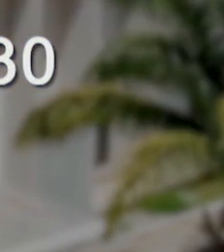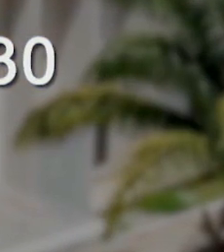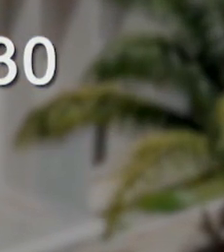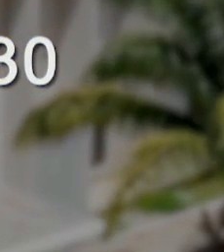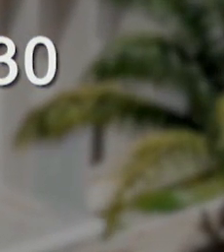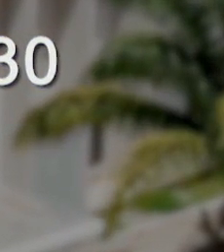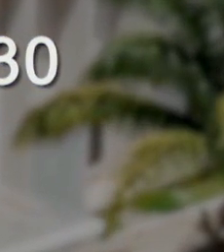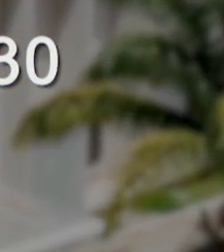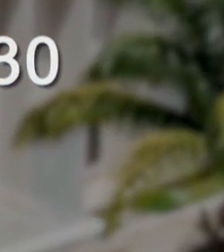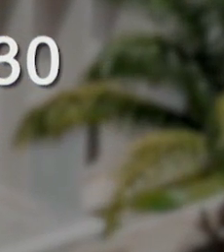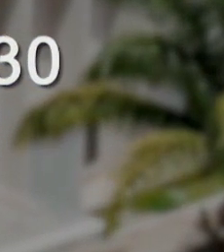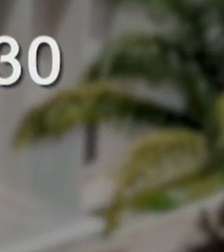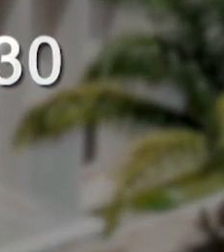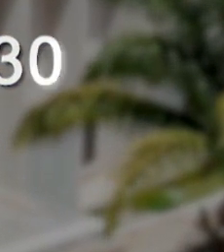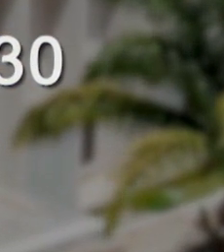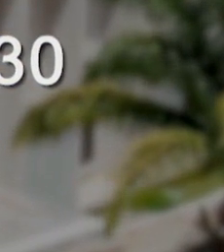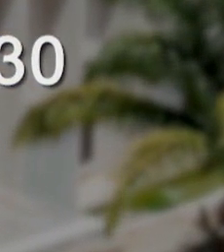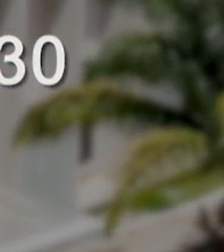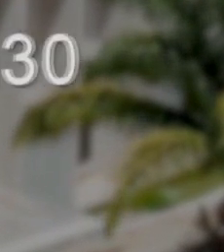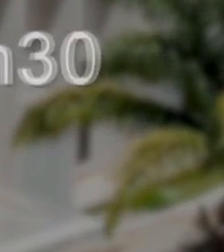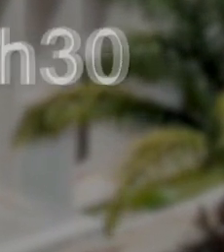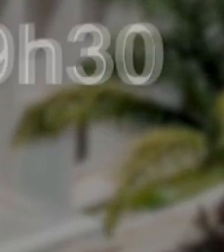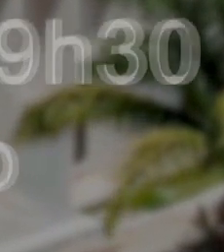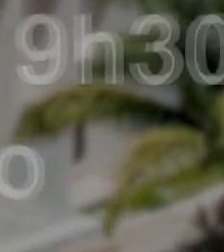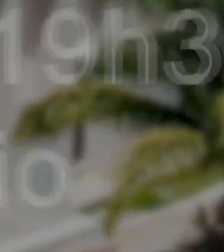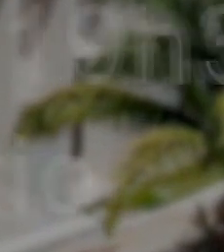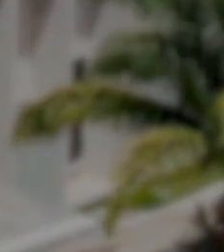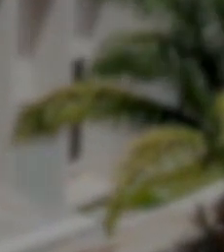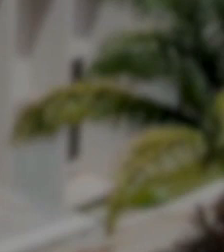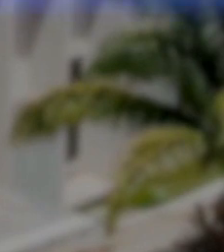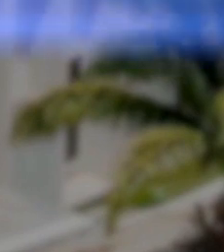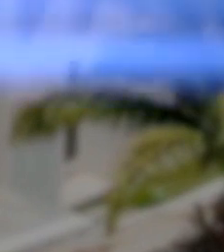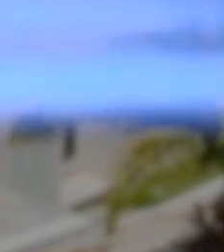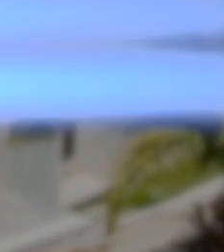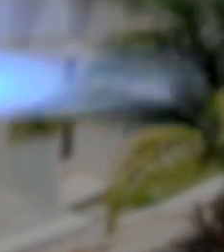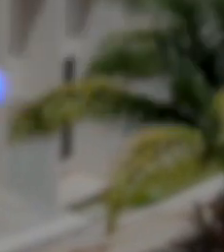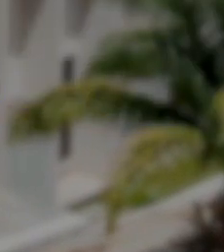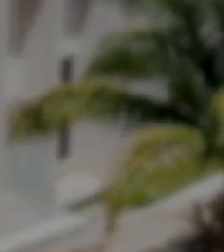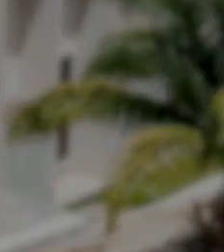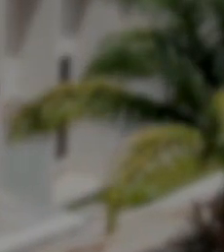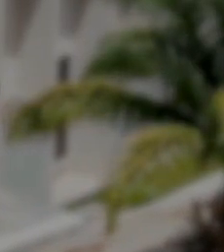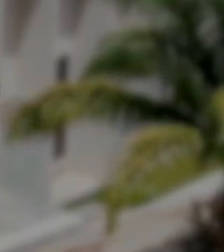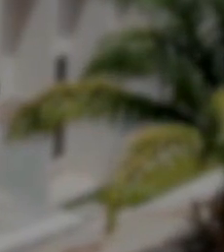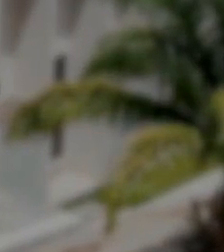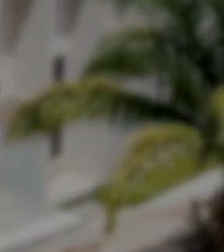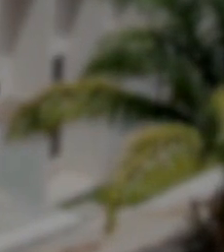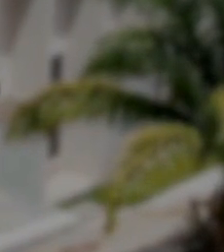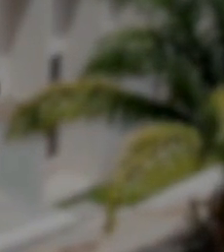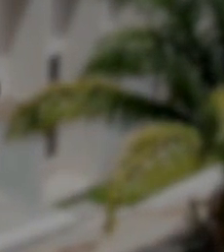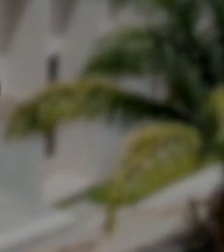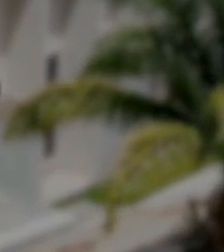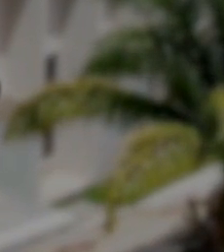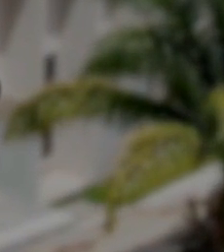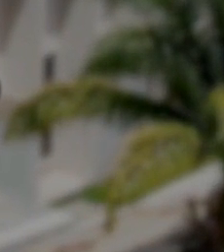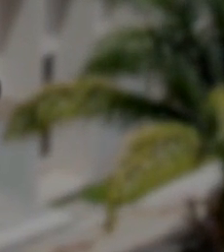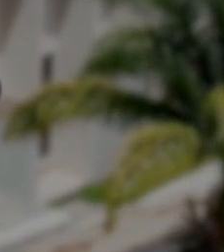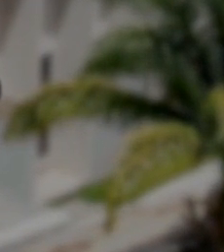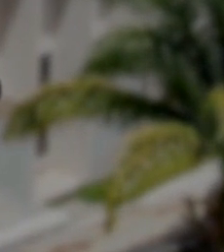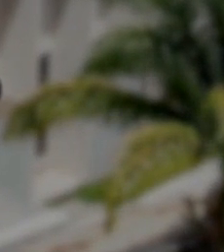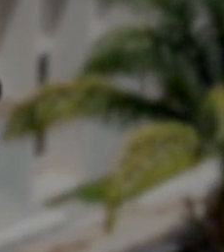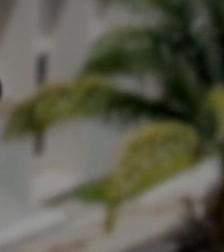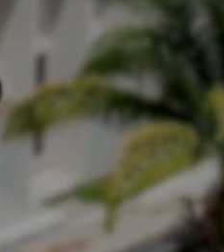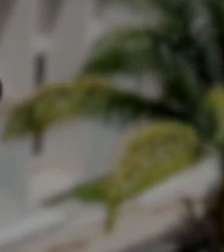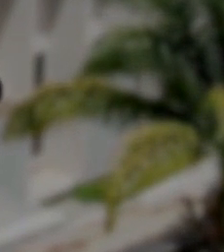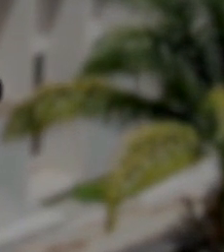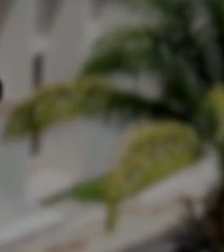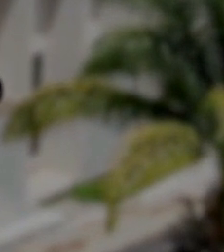às 19h30, no Mini Auditório. Inscrições e maiores informações ao final